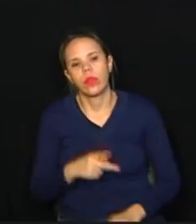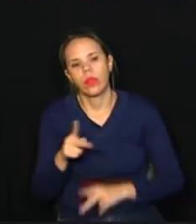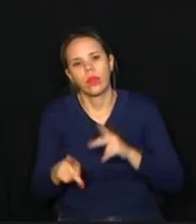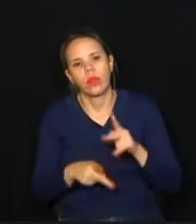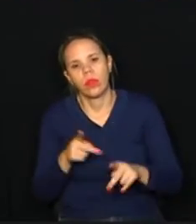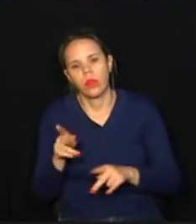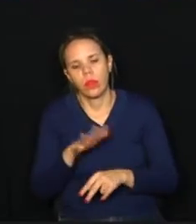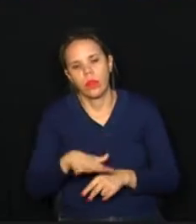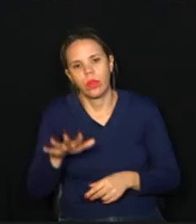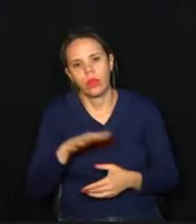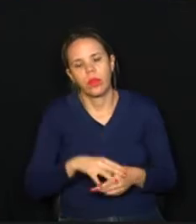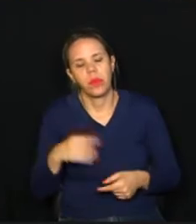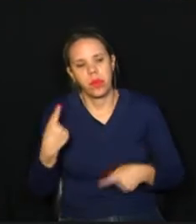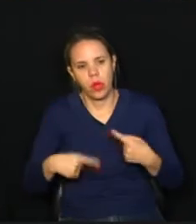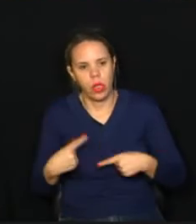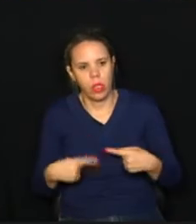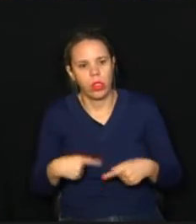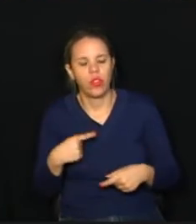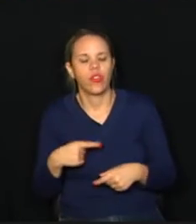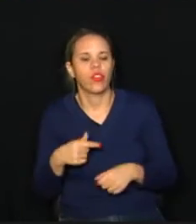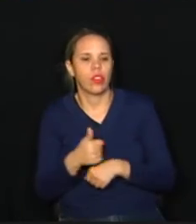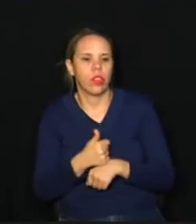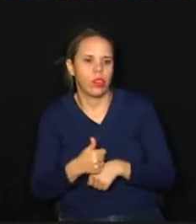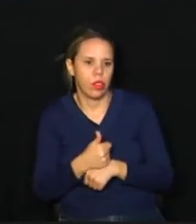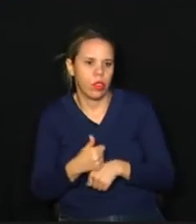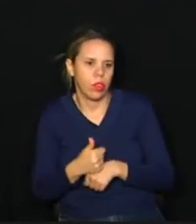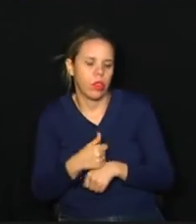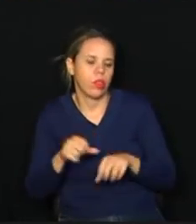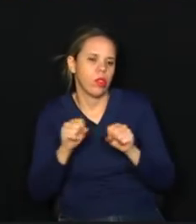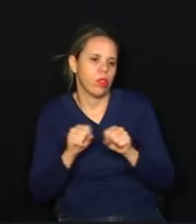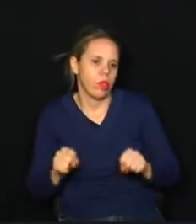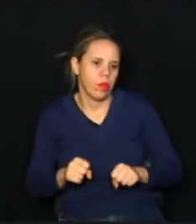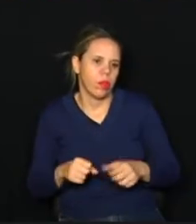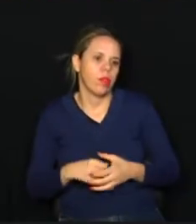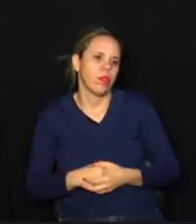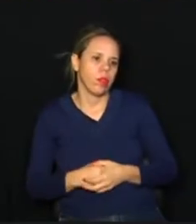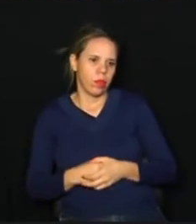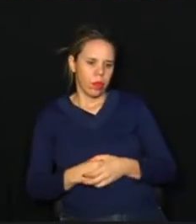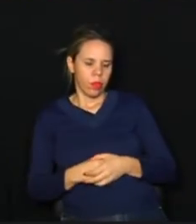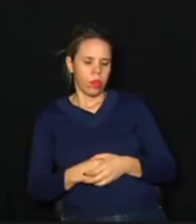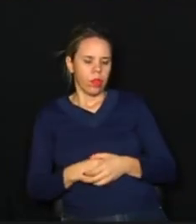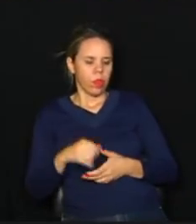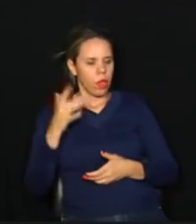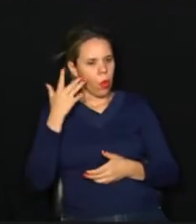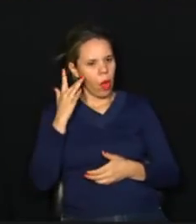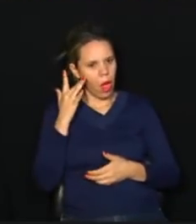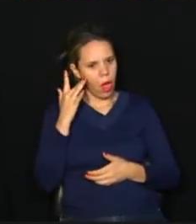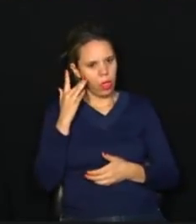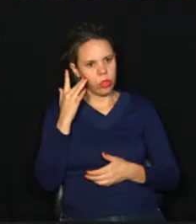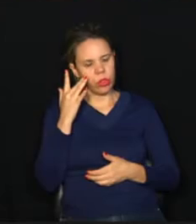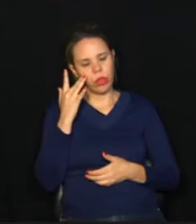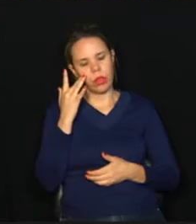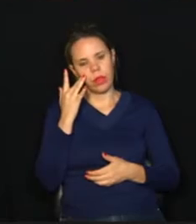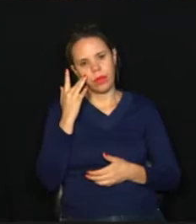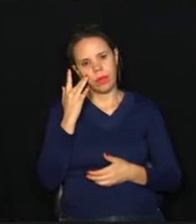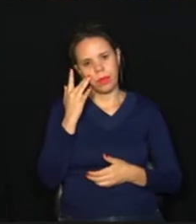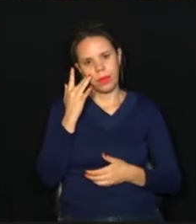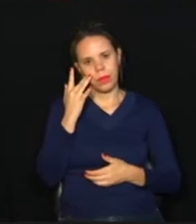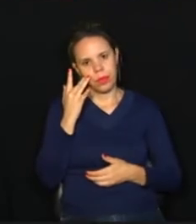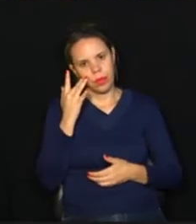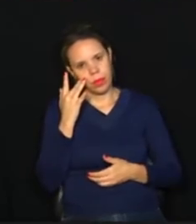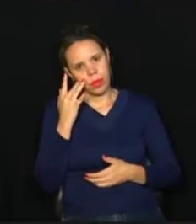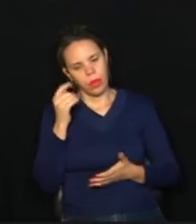comunidade política, né? Pelo sistema político. Então, eu acho que o encaminhamento que